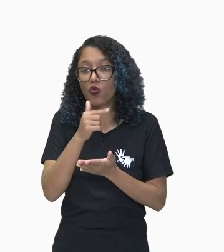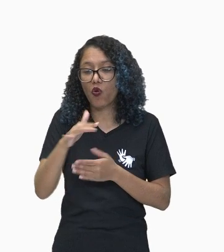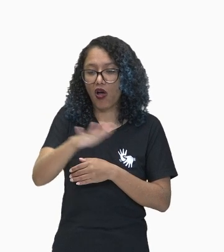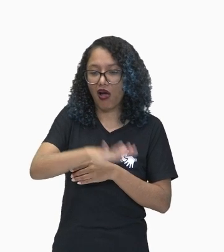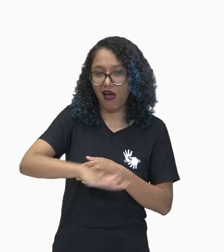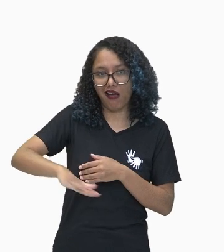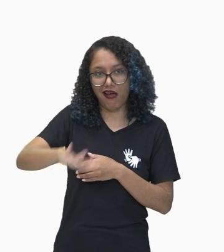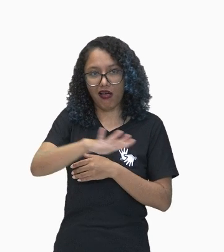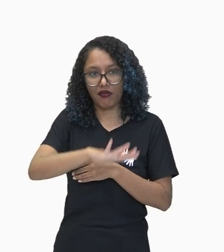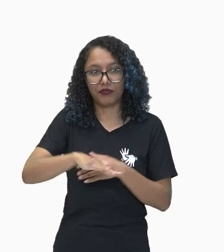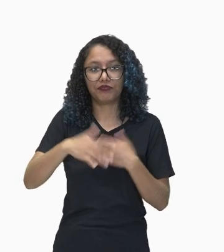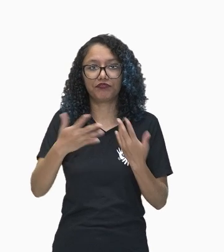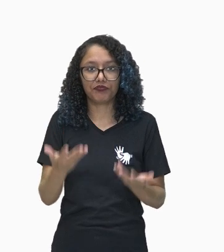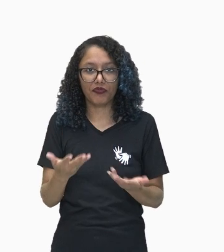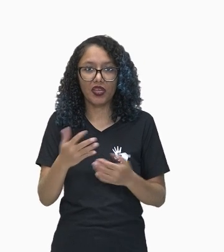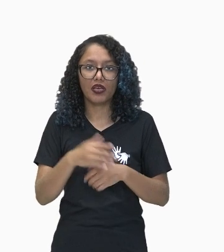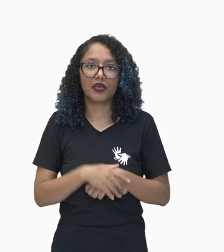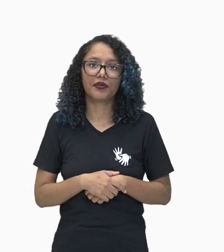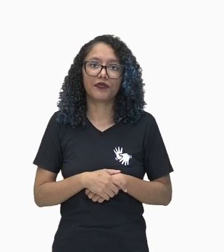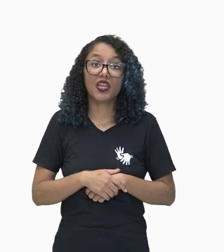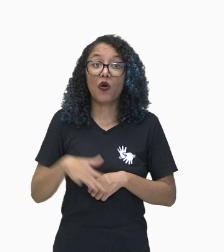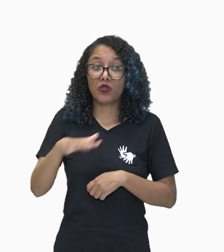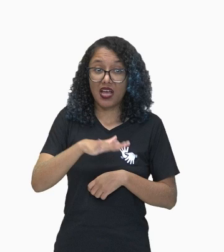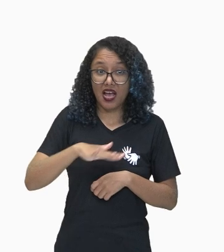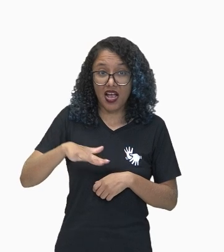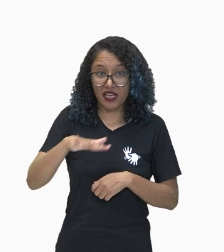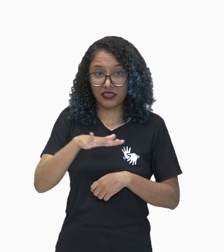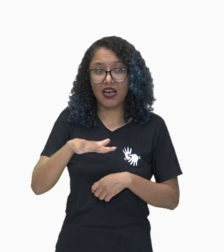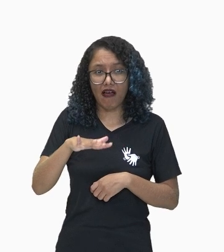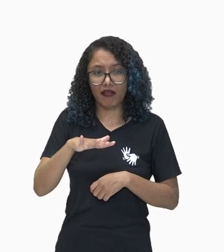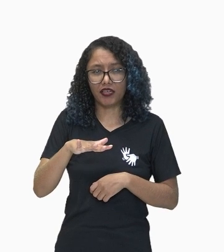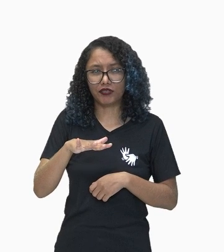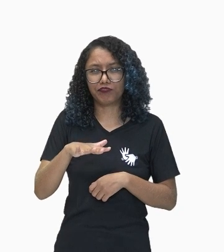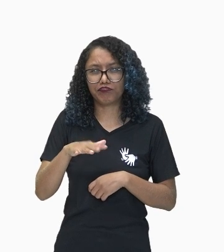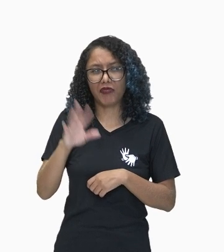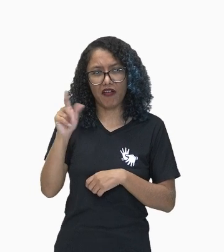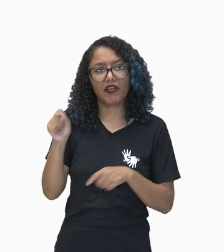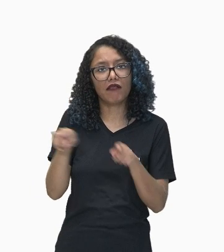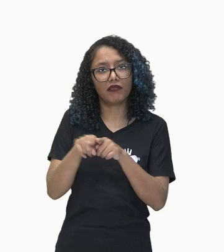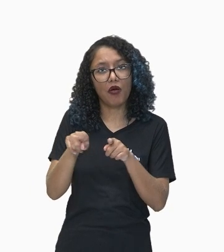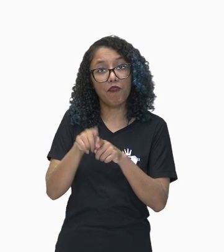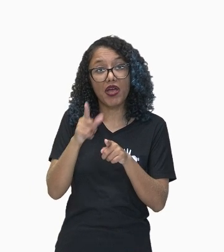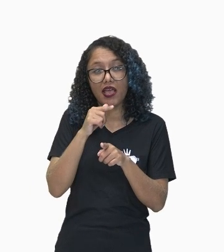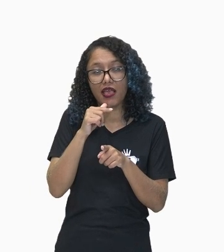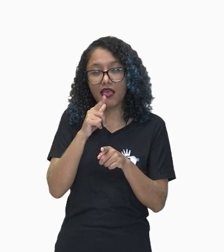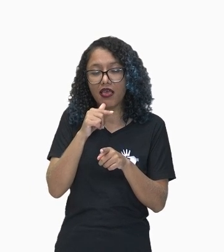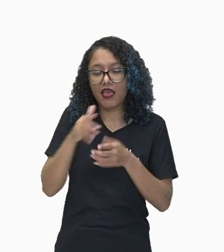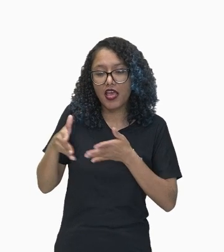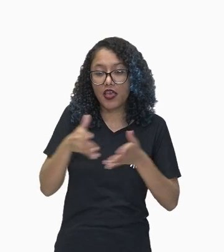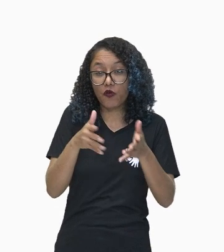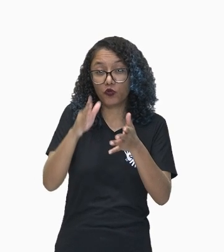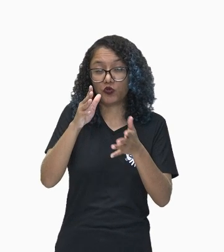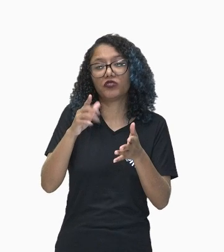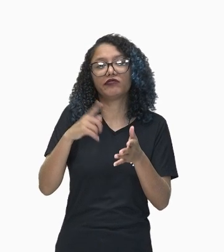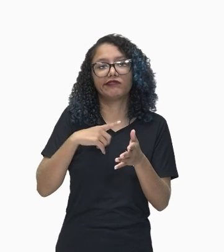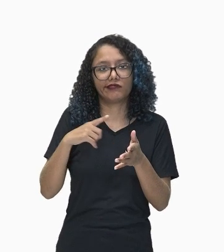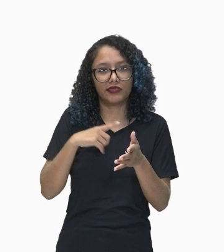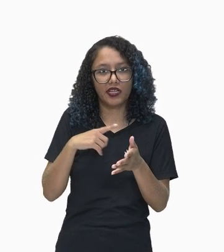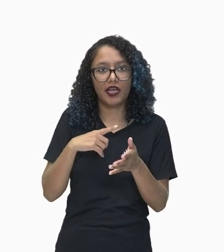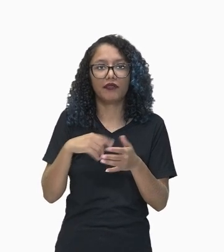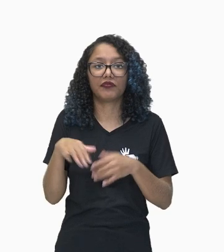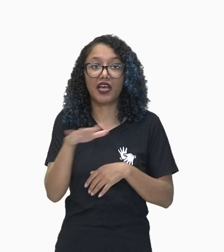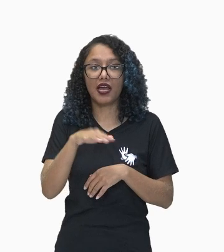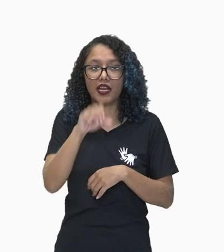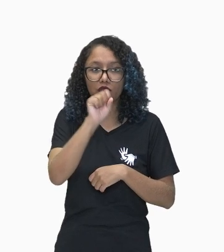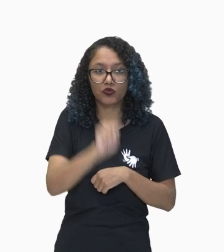do continente, vamos ter as nascentes dos principais rios africanos, né? Vamos ter aí ao sul o